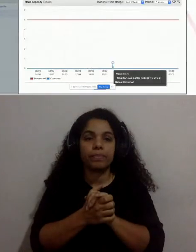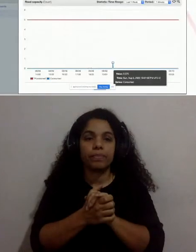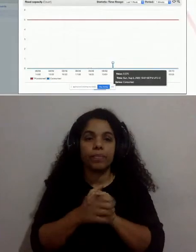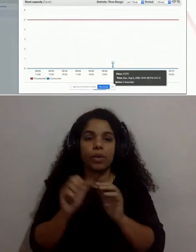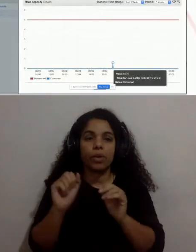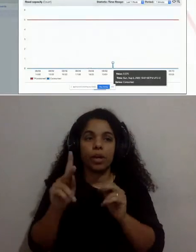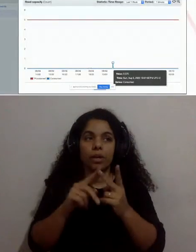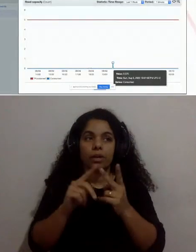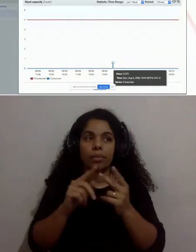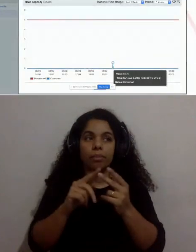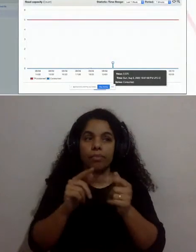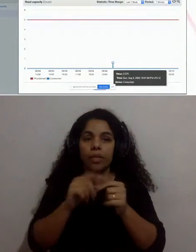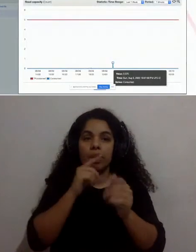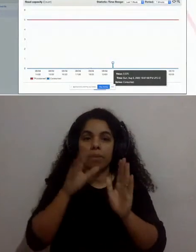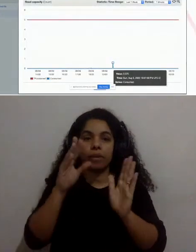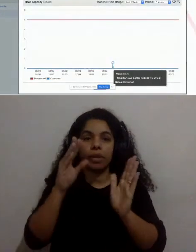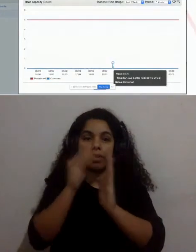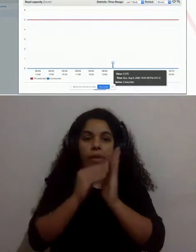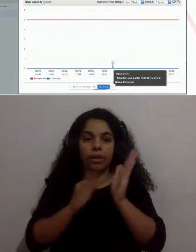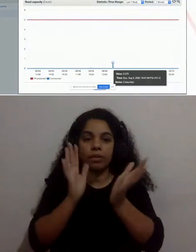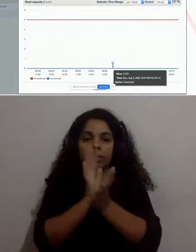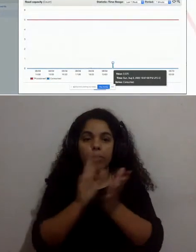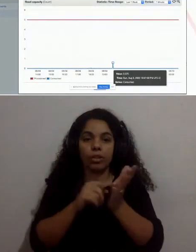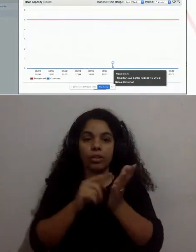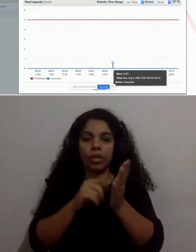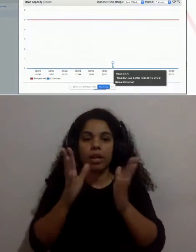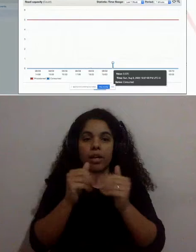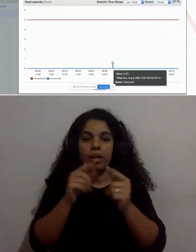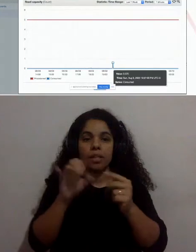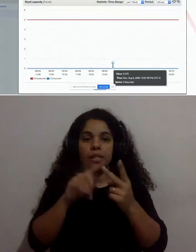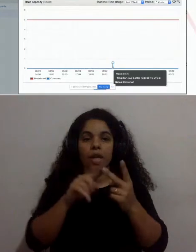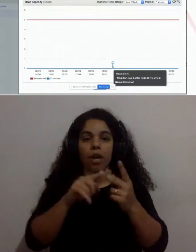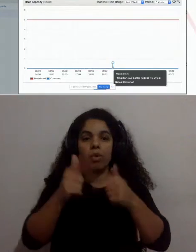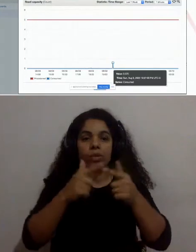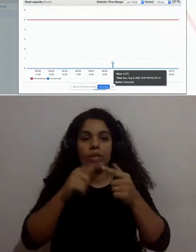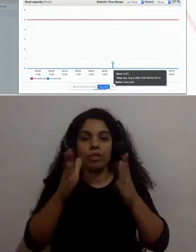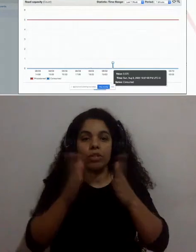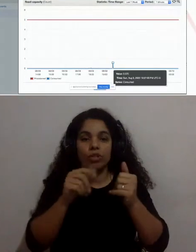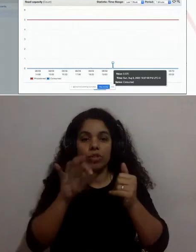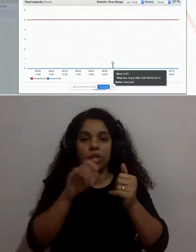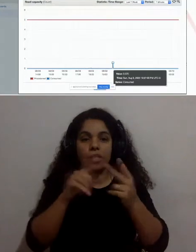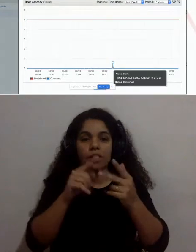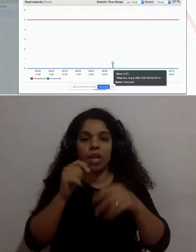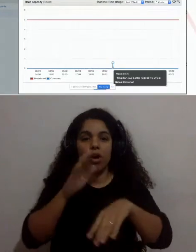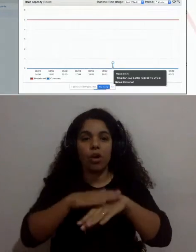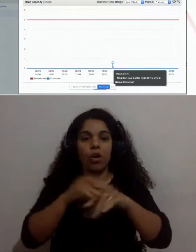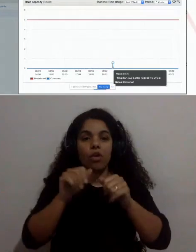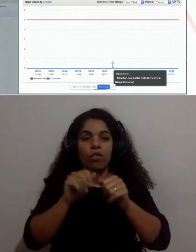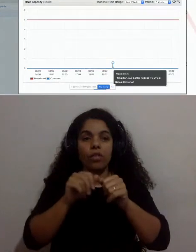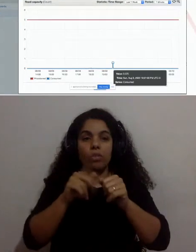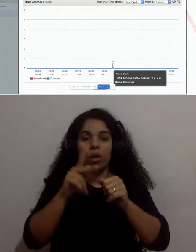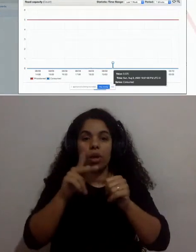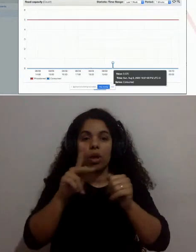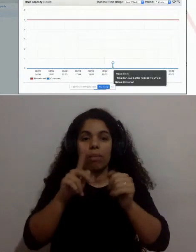Ok, então eu passei a parte da requisição, o serviço de requisição, né, que eu fiz pelo Postman, entrei